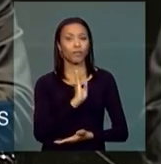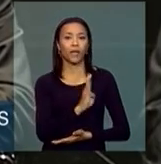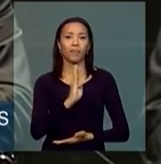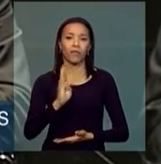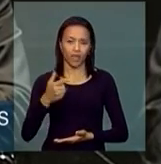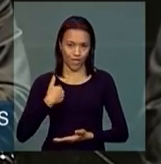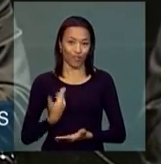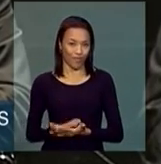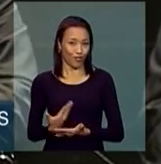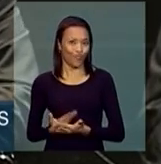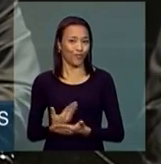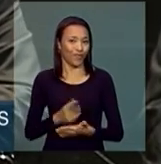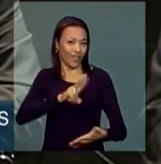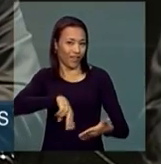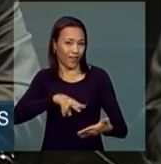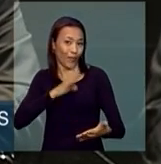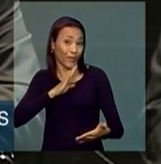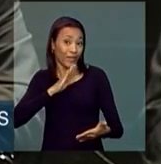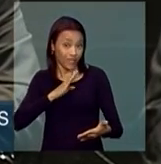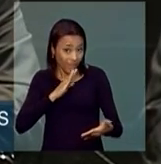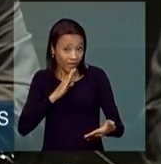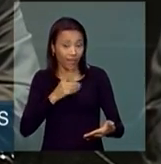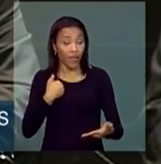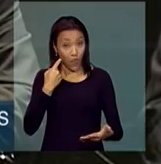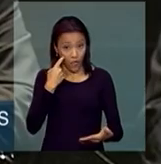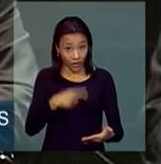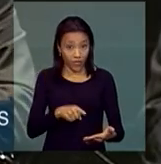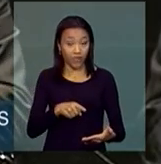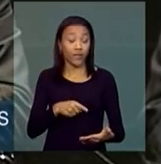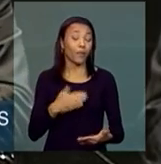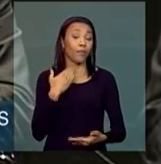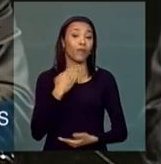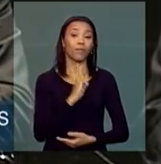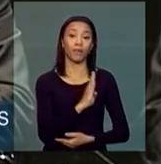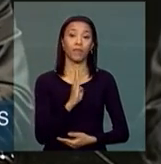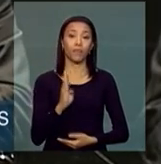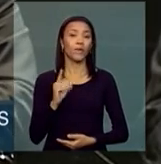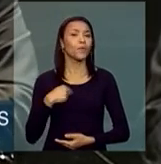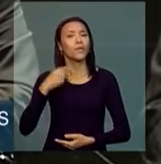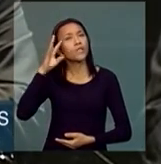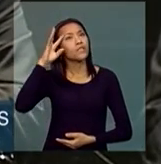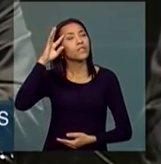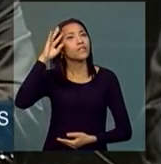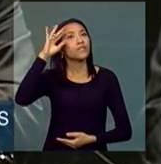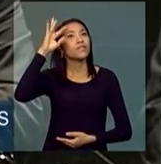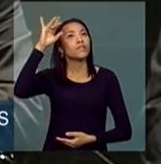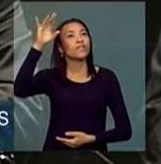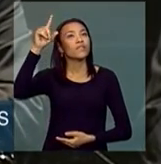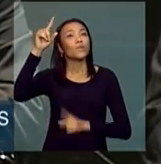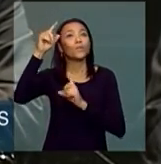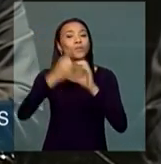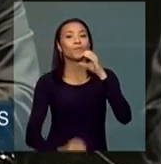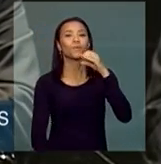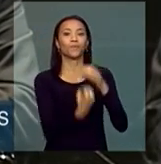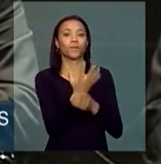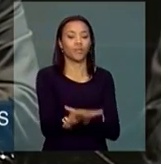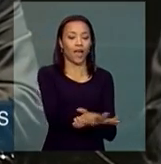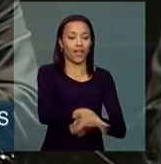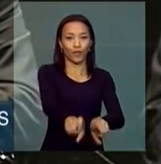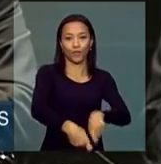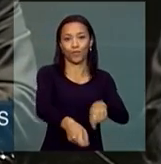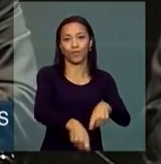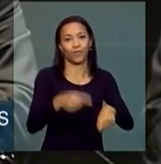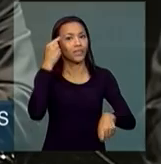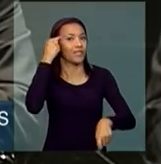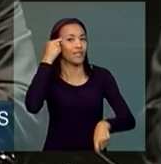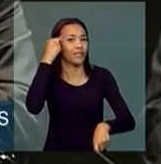uma estudadinha, eu vi que o Banco do Brasil foi inspirado na agricultura quando ele foi criado. Eu não tenho dúvidas disso.